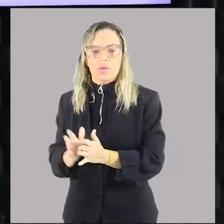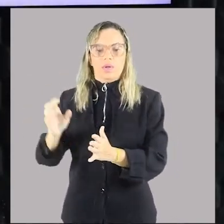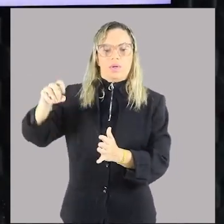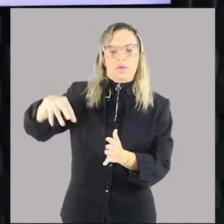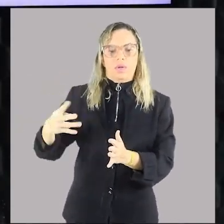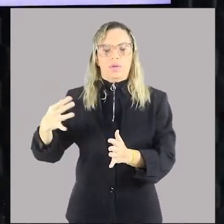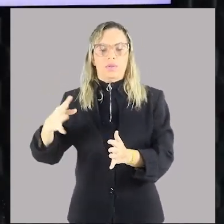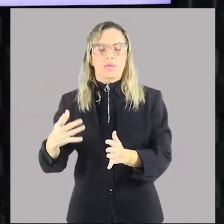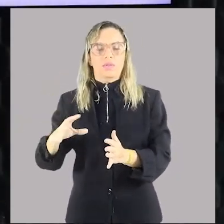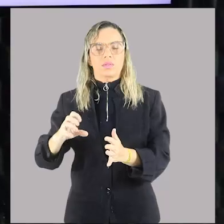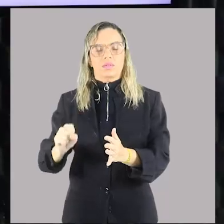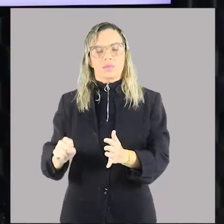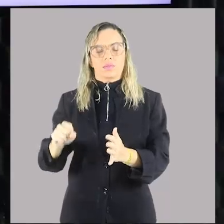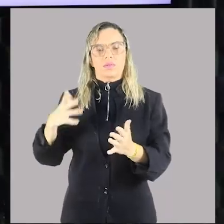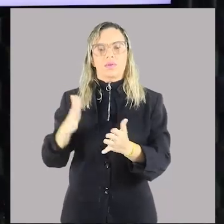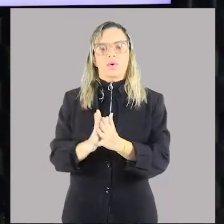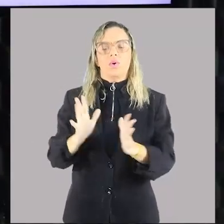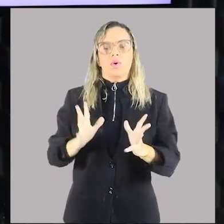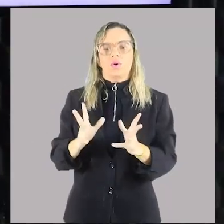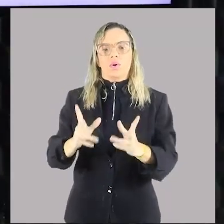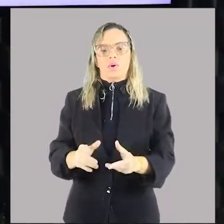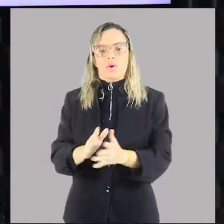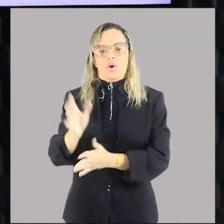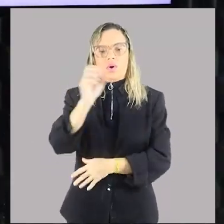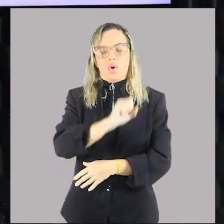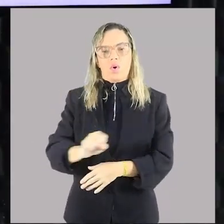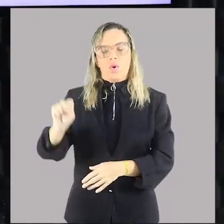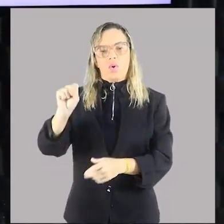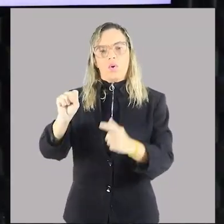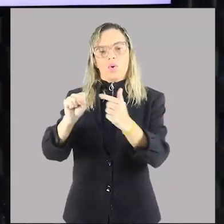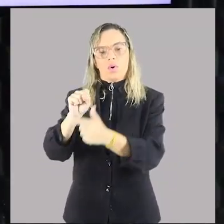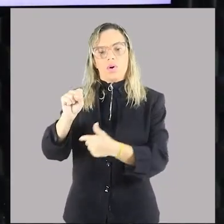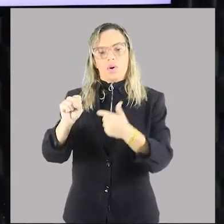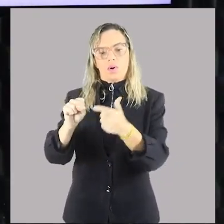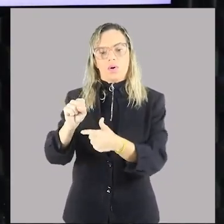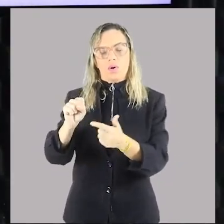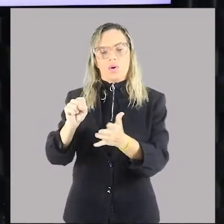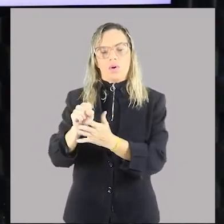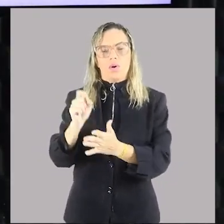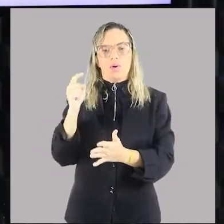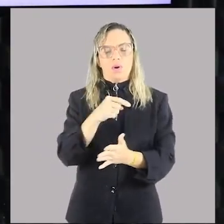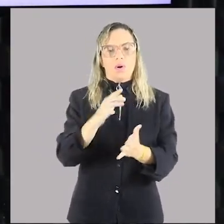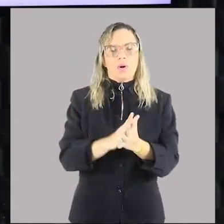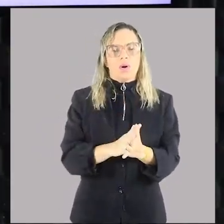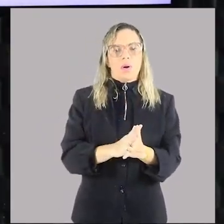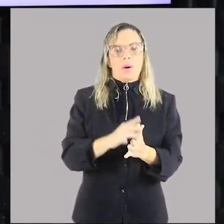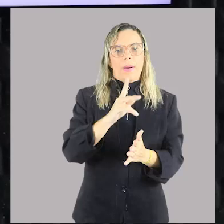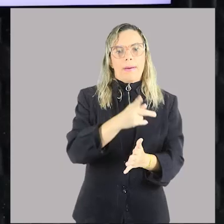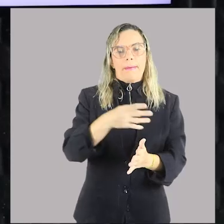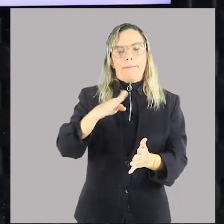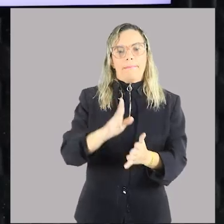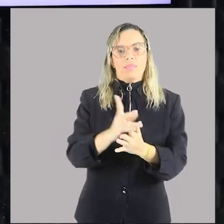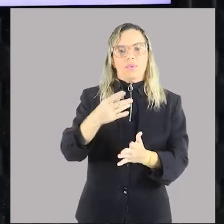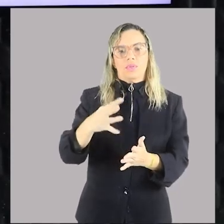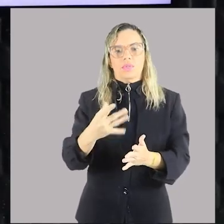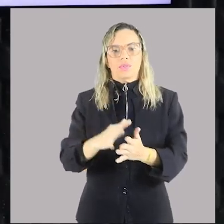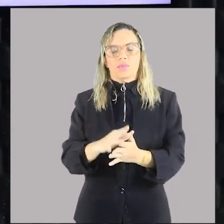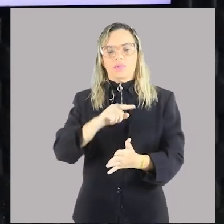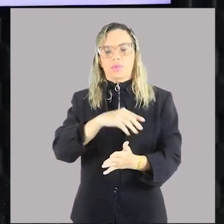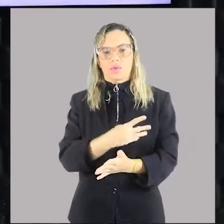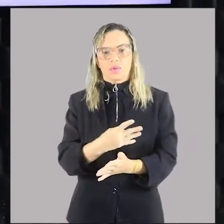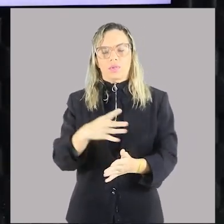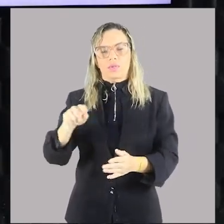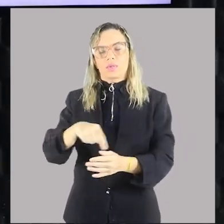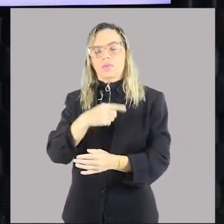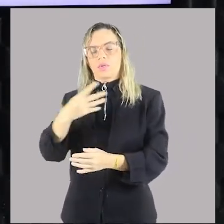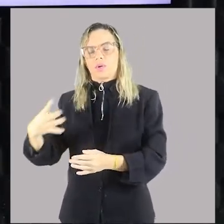entidades. Então, como um todo, nós temos 8 entidades. 4 entidades da administração pública direta e 4 entidades da administração